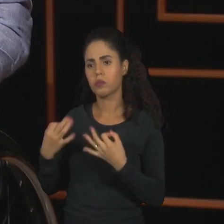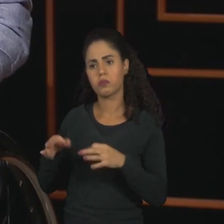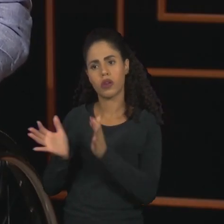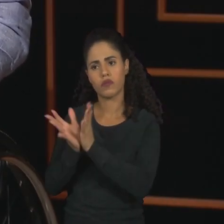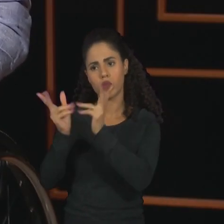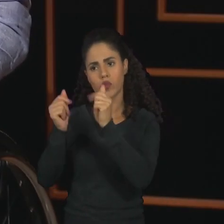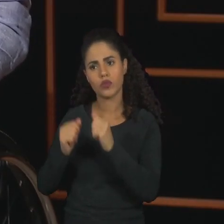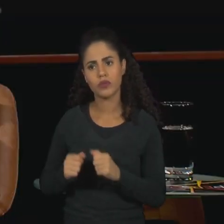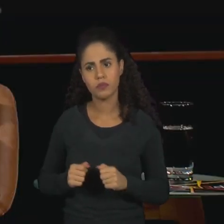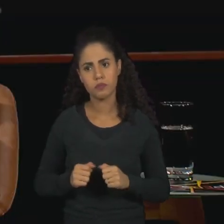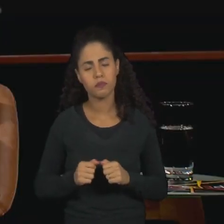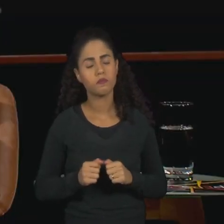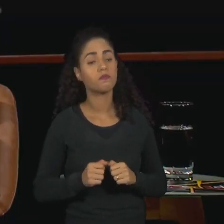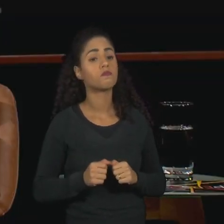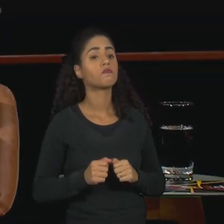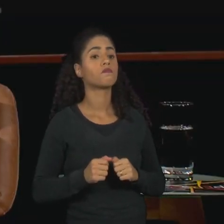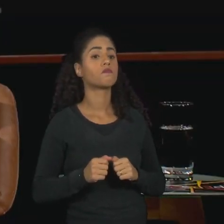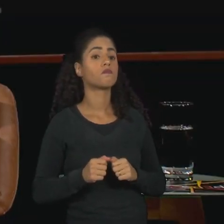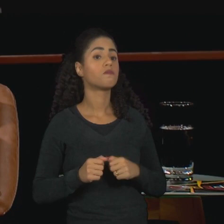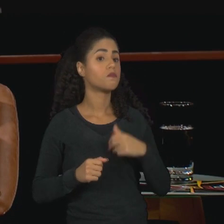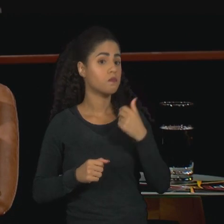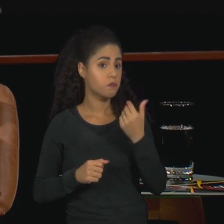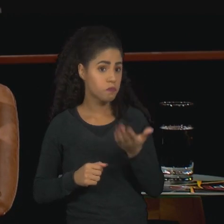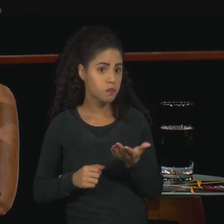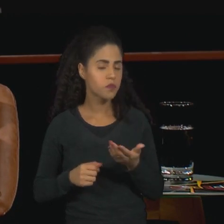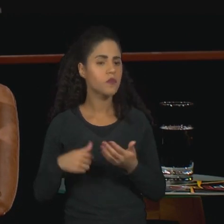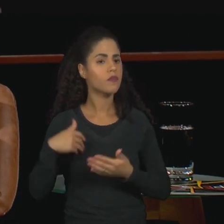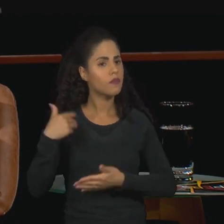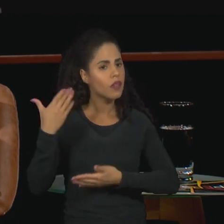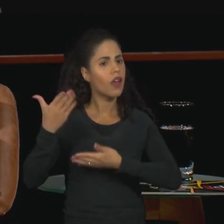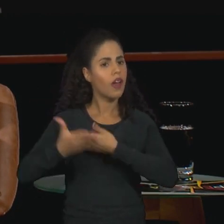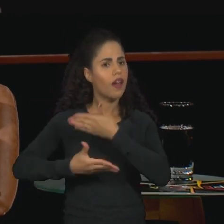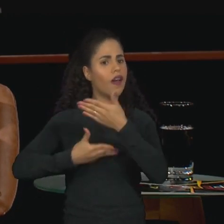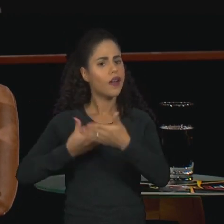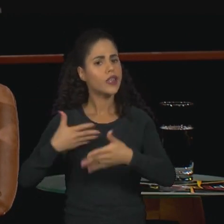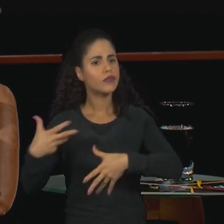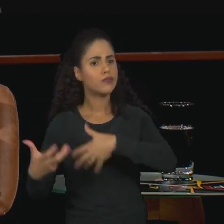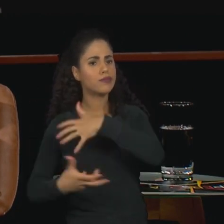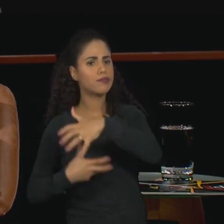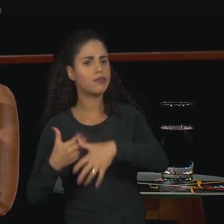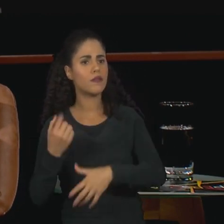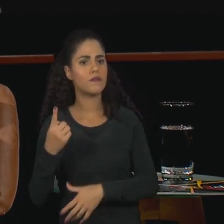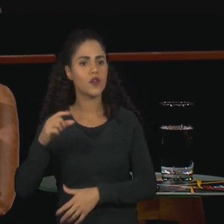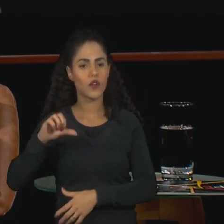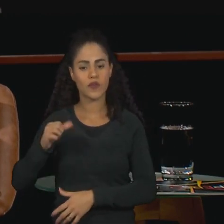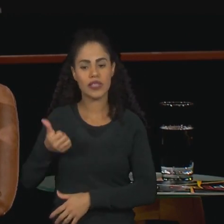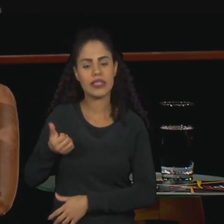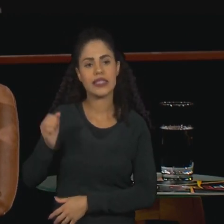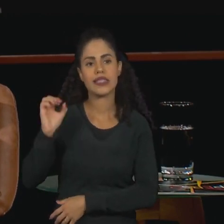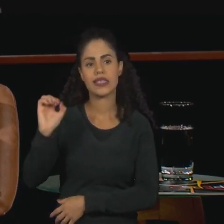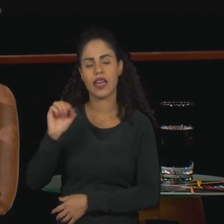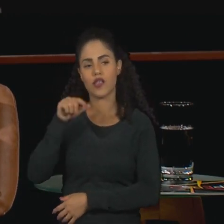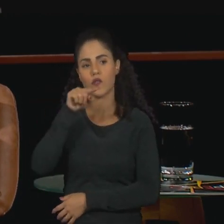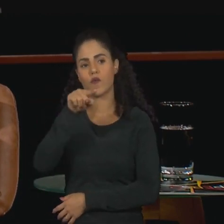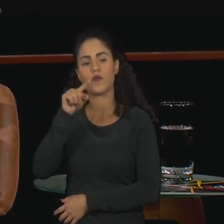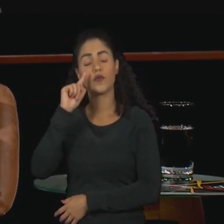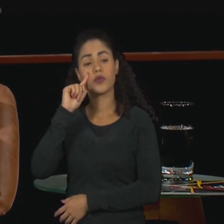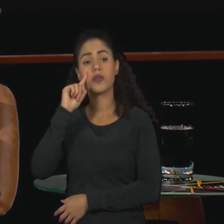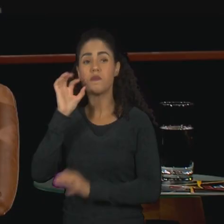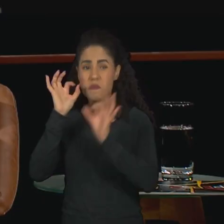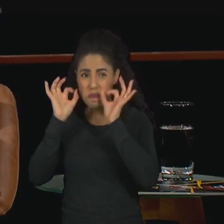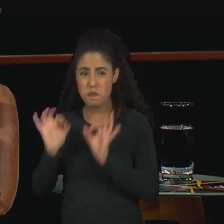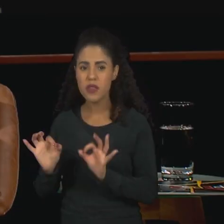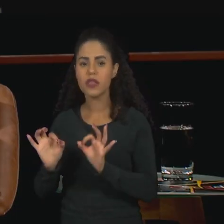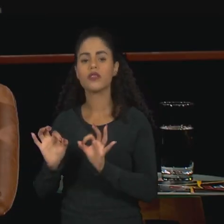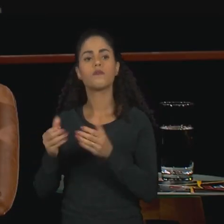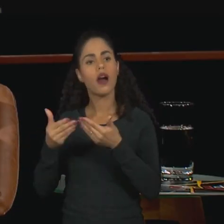plástico. Bom, aí nos tumultuados e provocadores anos 60, você entrou de cabeça mesmo